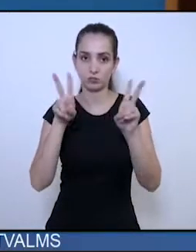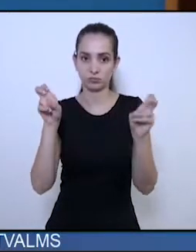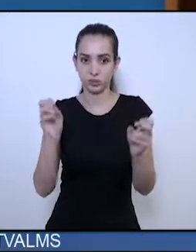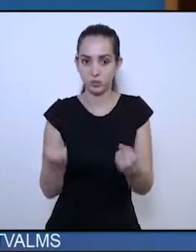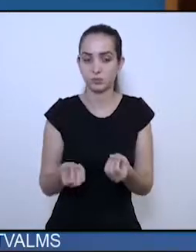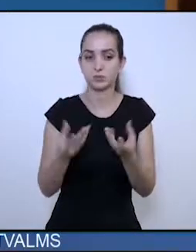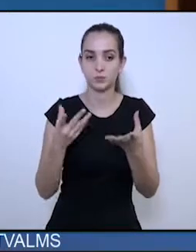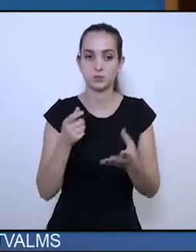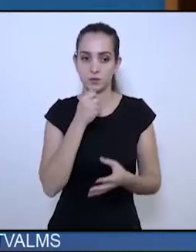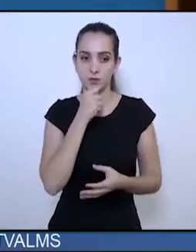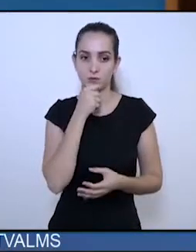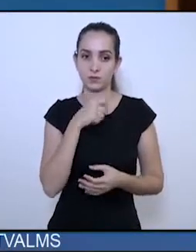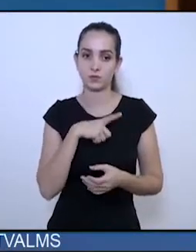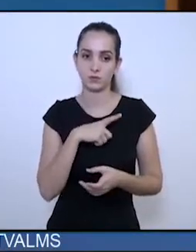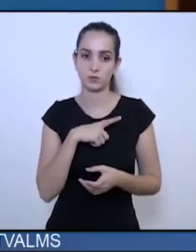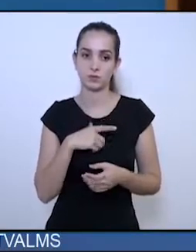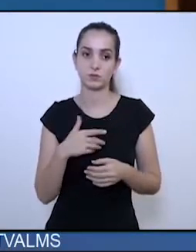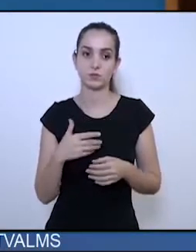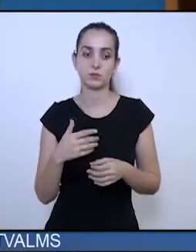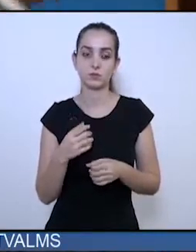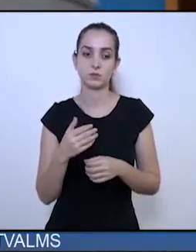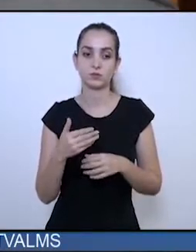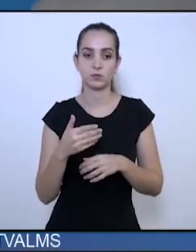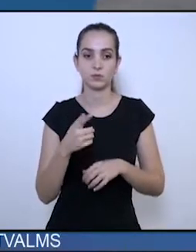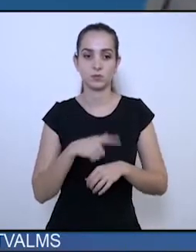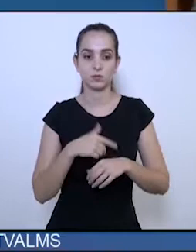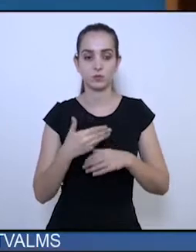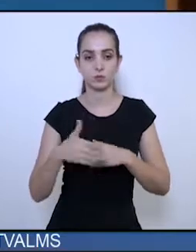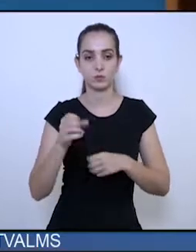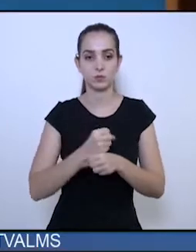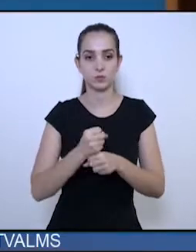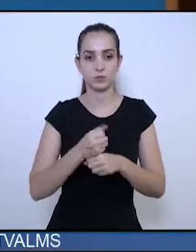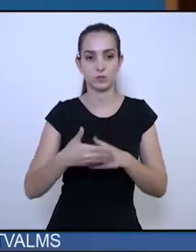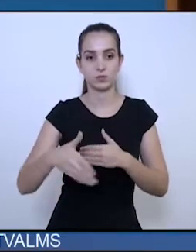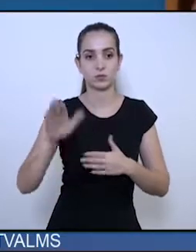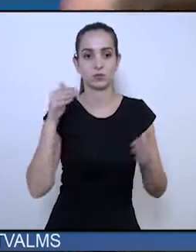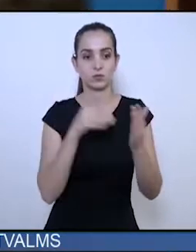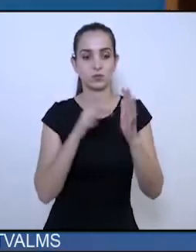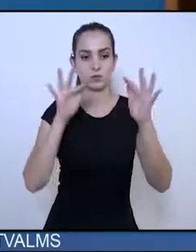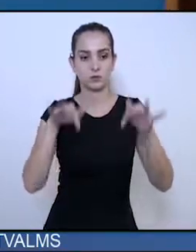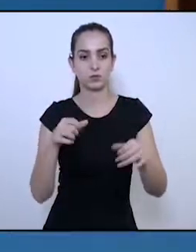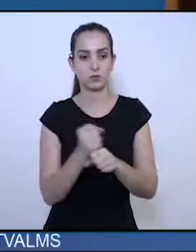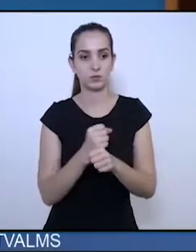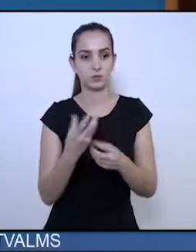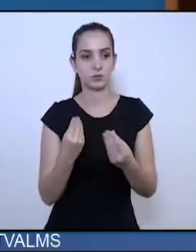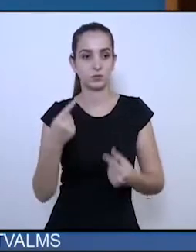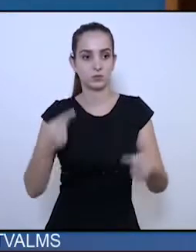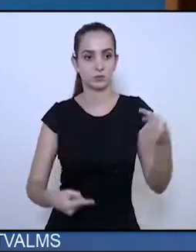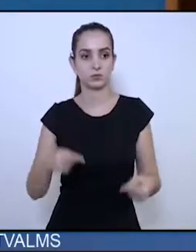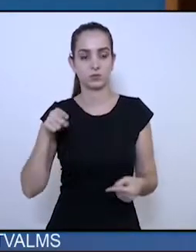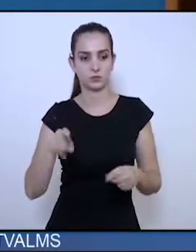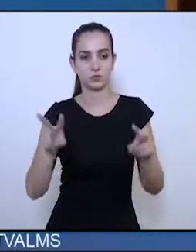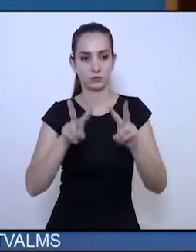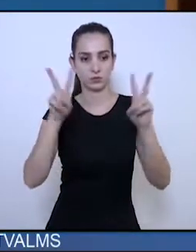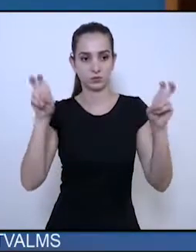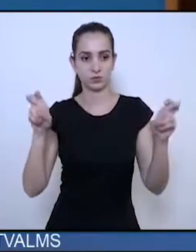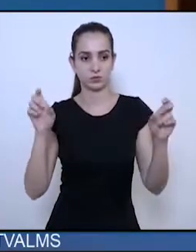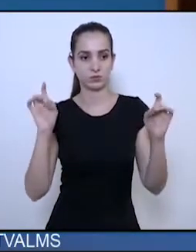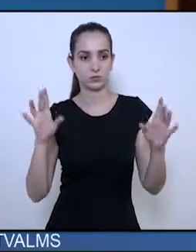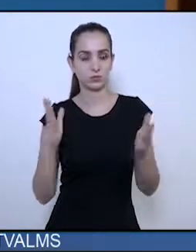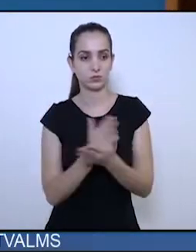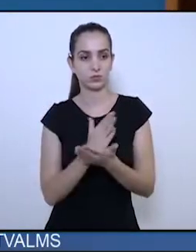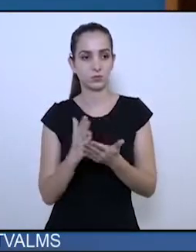vai render ainda, durante boa parte do ano, até o final do ano, muitas discussões a respeito desse assunto. Só